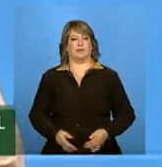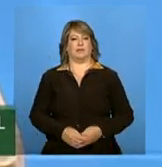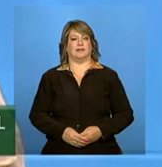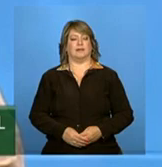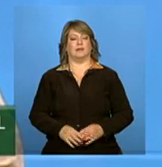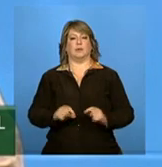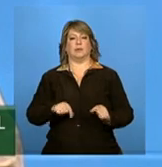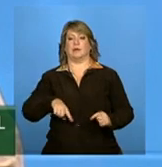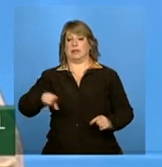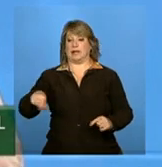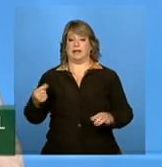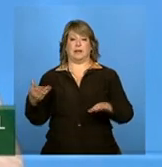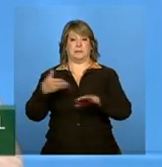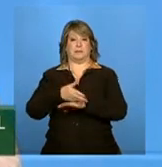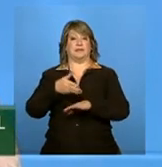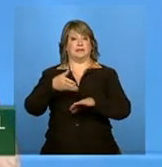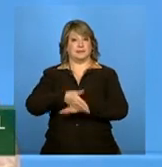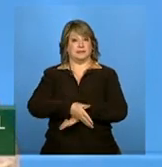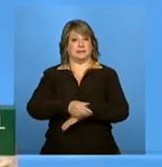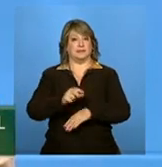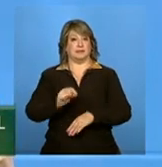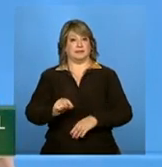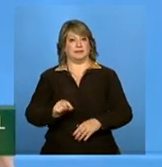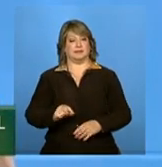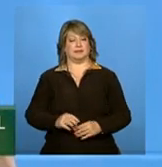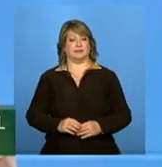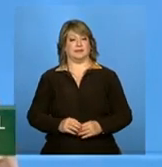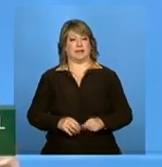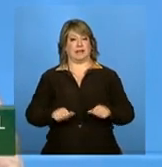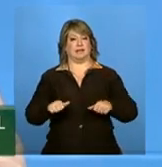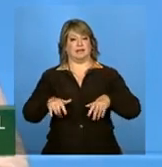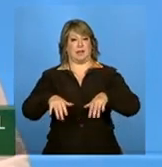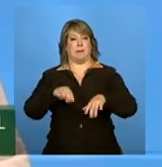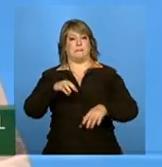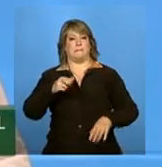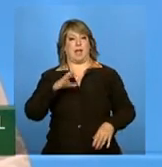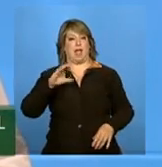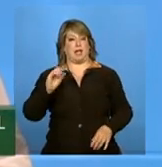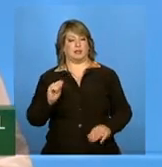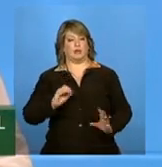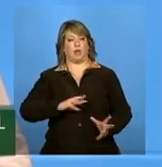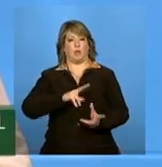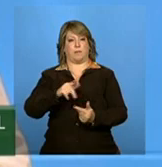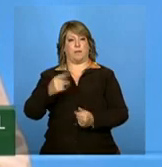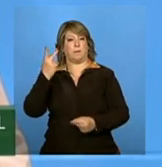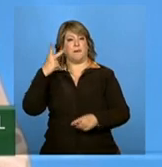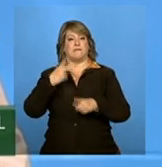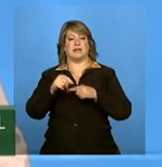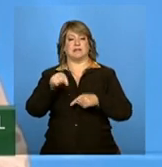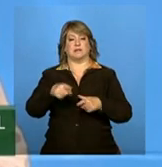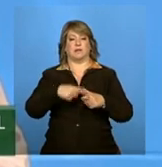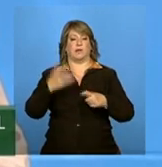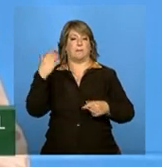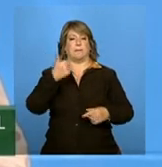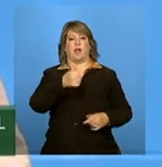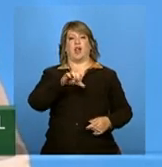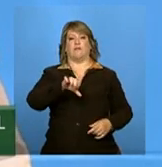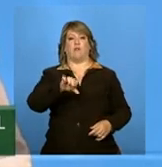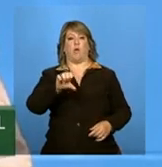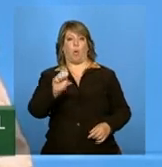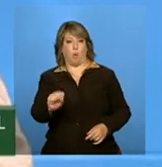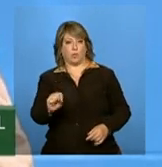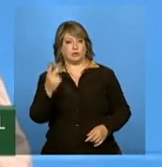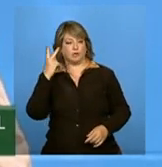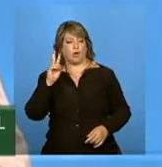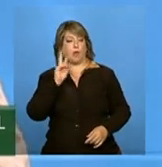que participaram da Marcha Global contra o Trabalho Infantil em